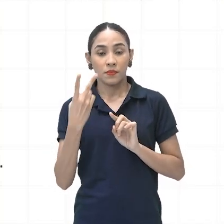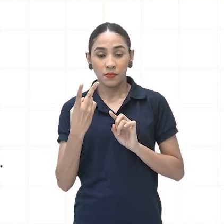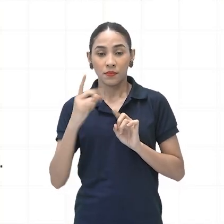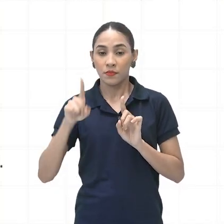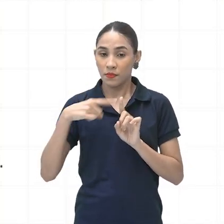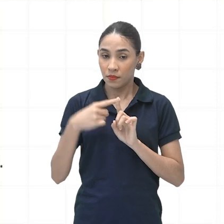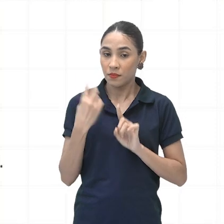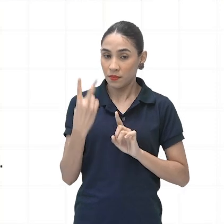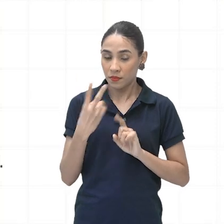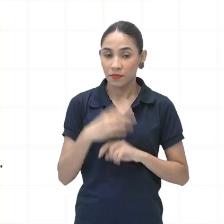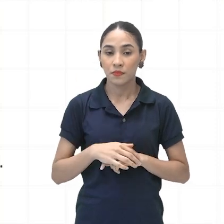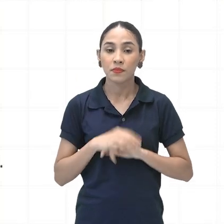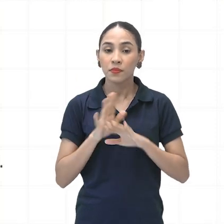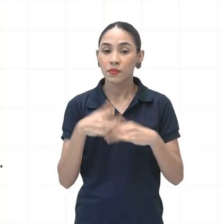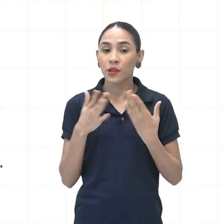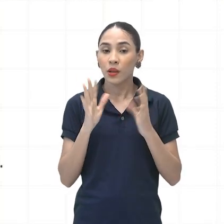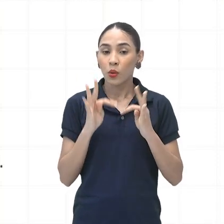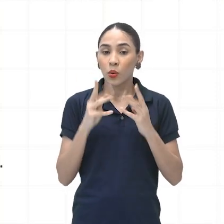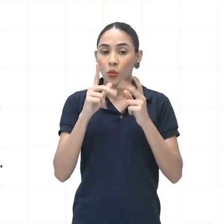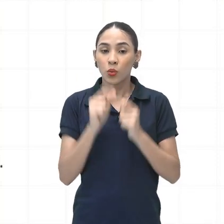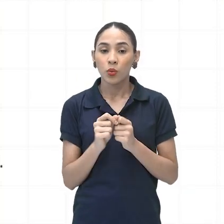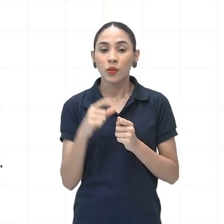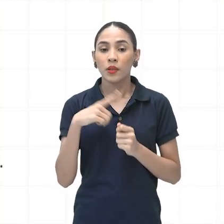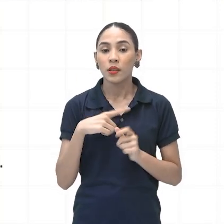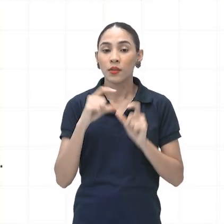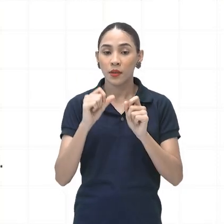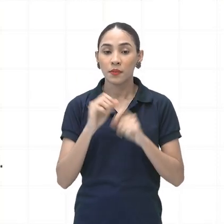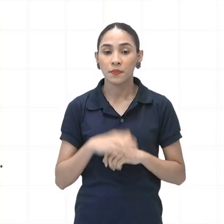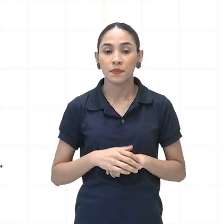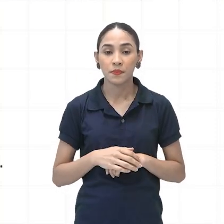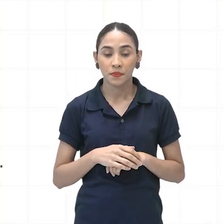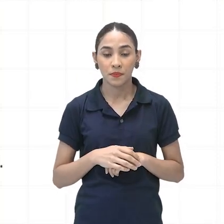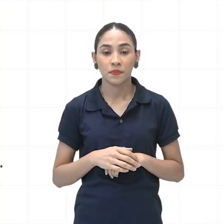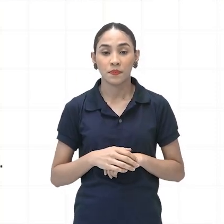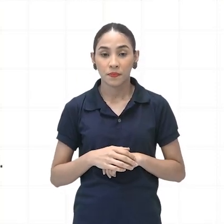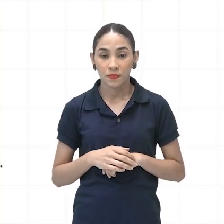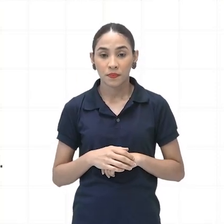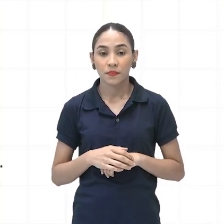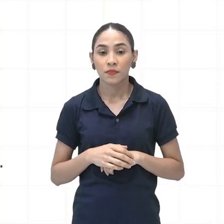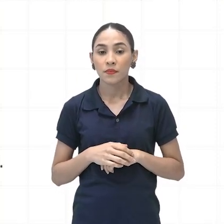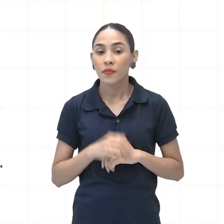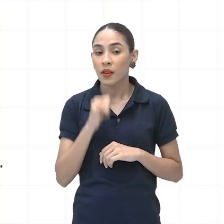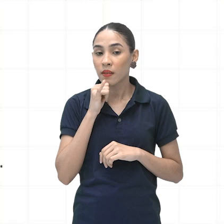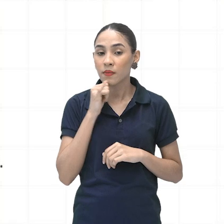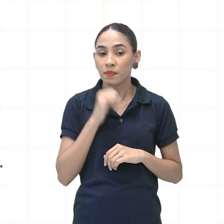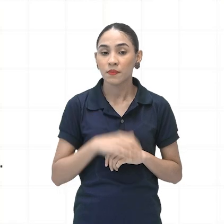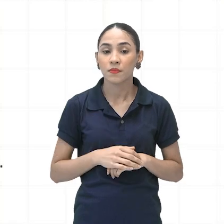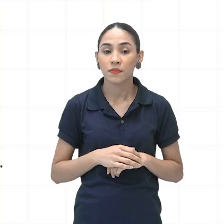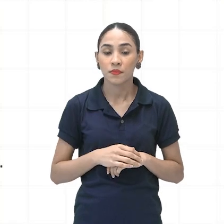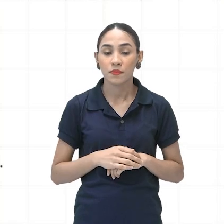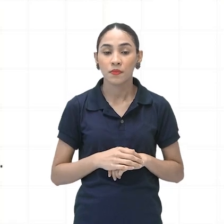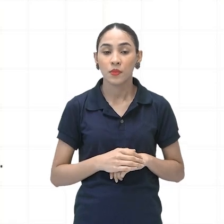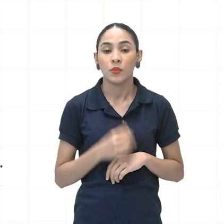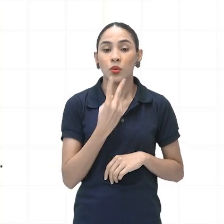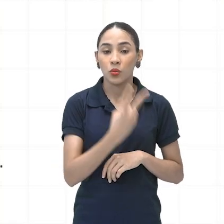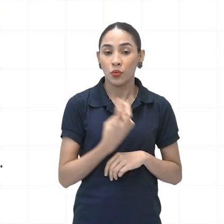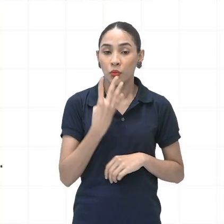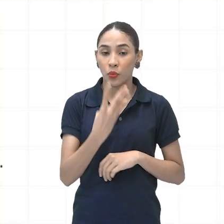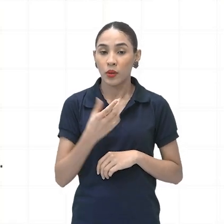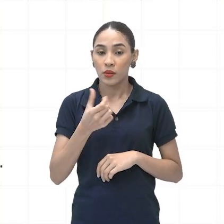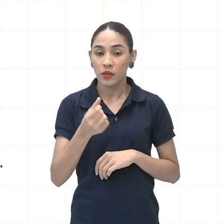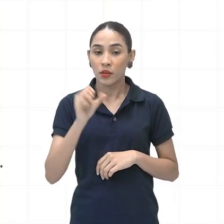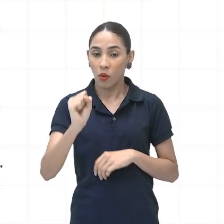2. Então, essa medida toda aqui de baixo é toda essa distância aqui. Então, ó, 2, 4, 6,